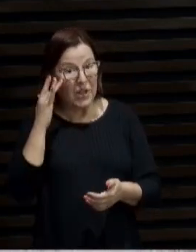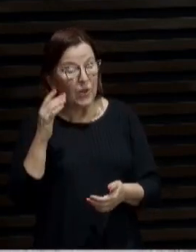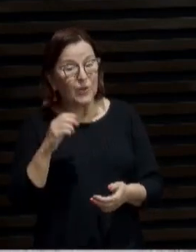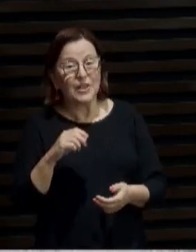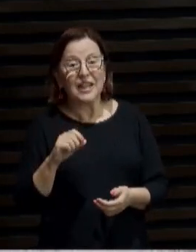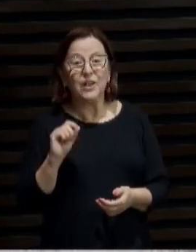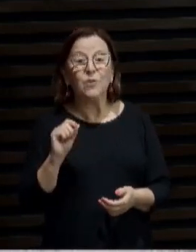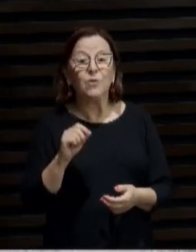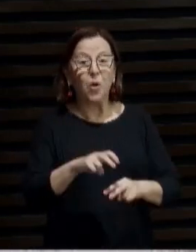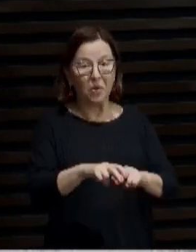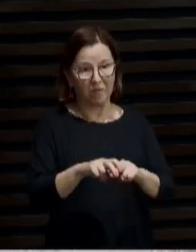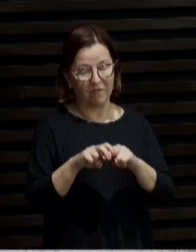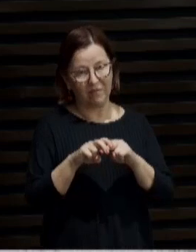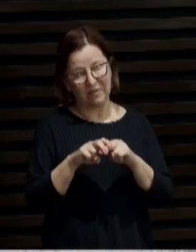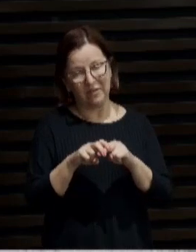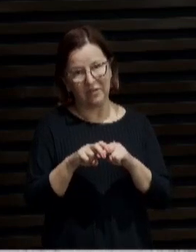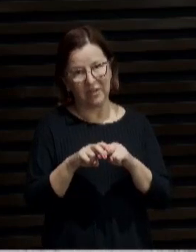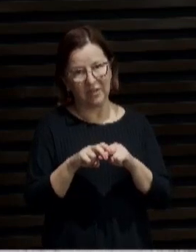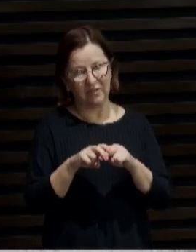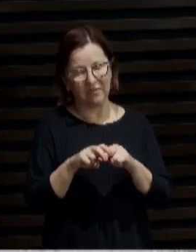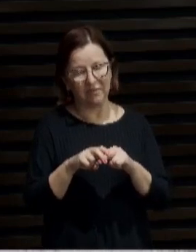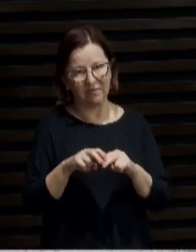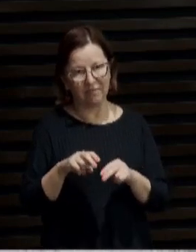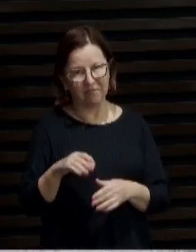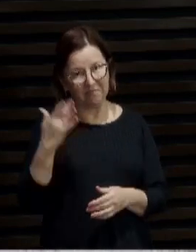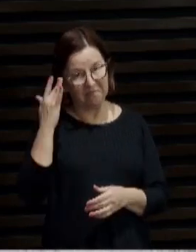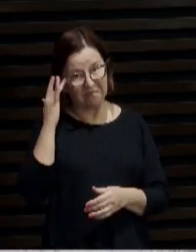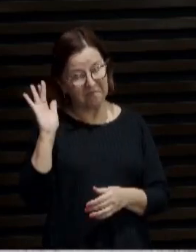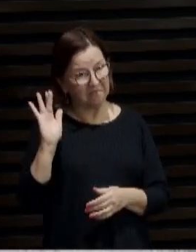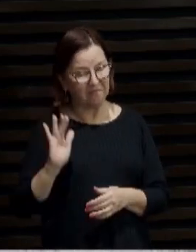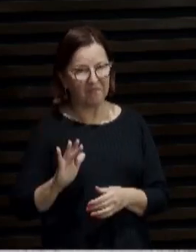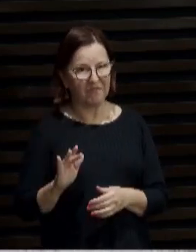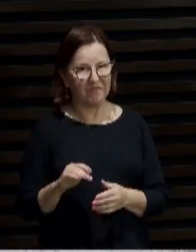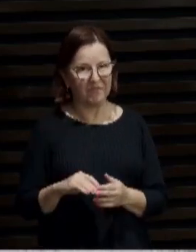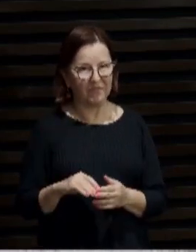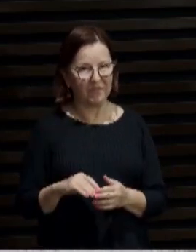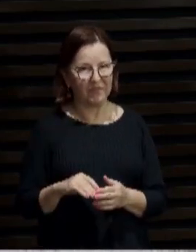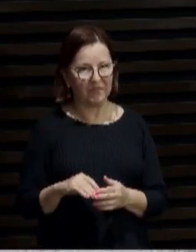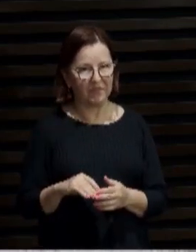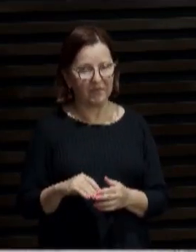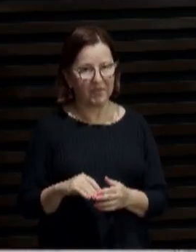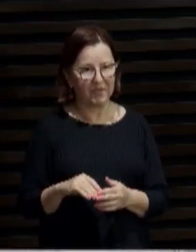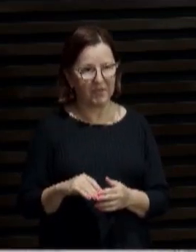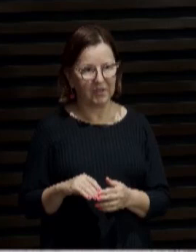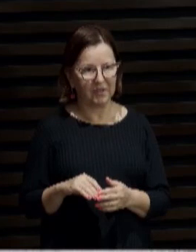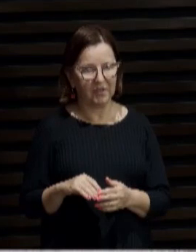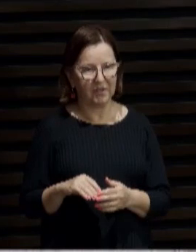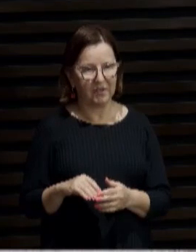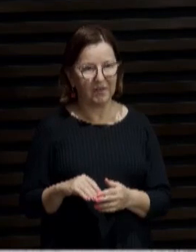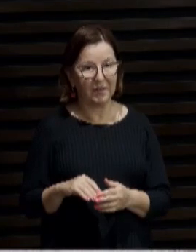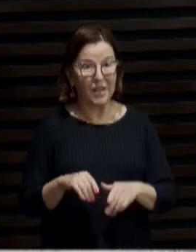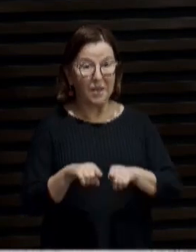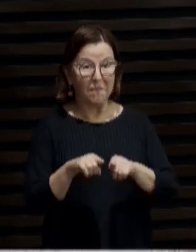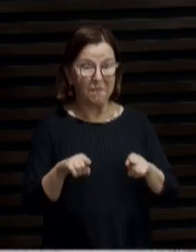talvez ela fosse uma mulher importante no meio do seio, talvez ela não seja um traço da personalidade, não sabemos, mas